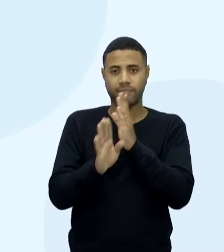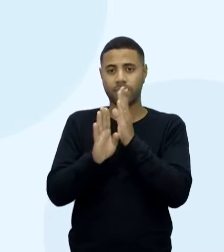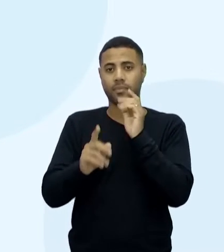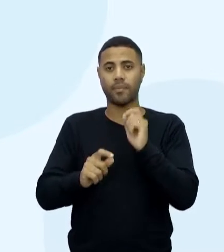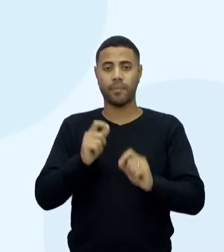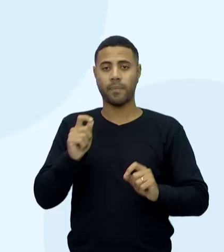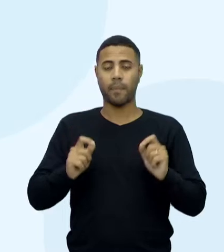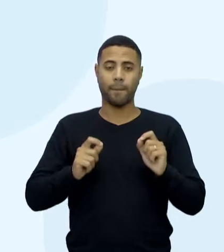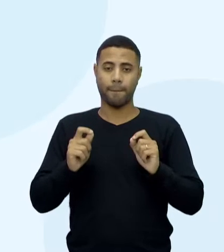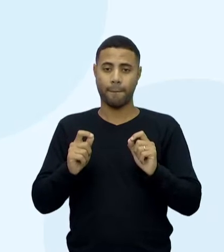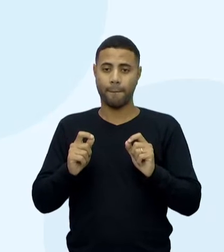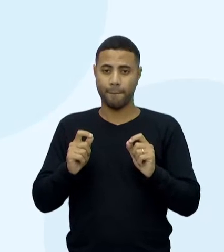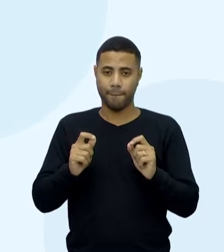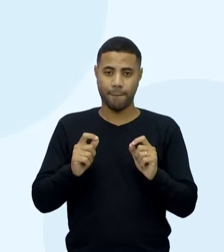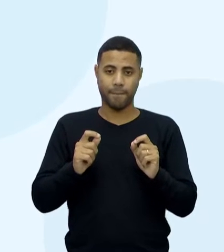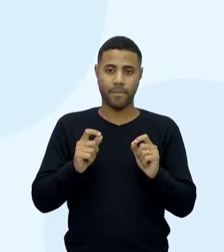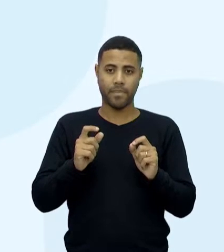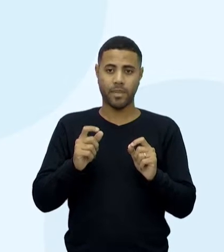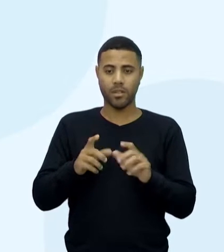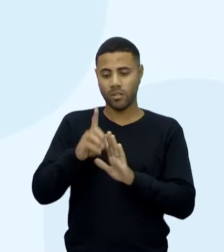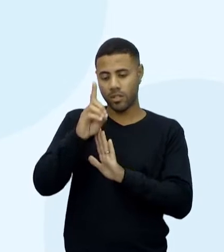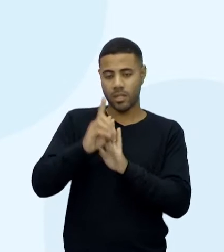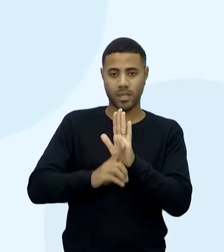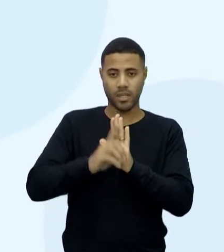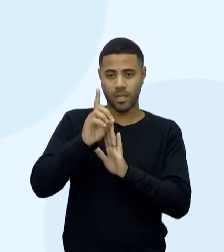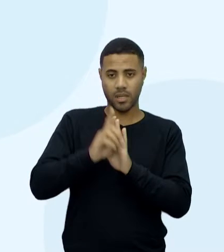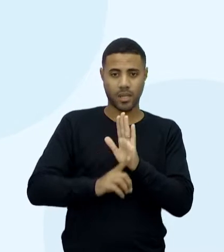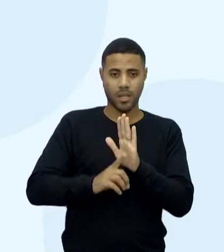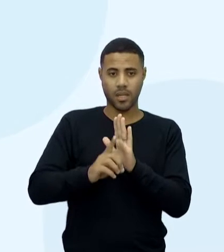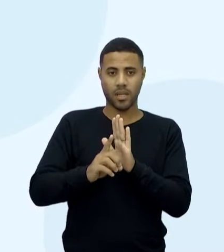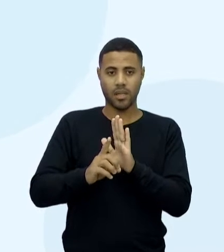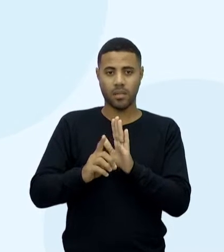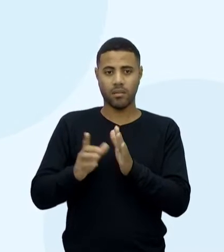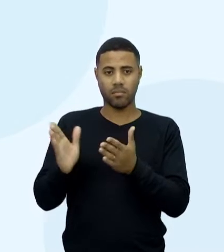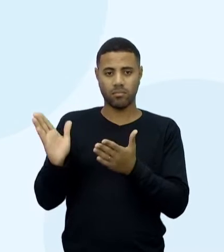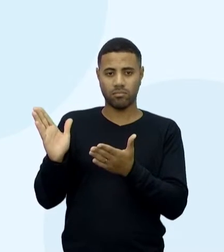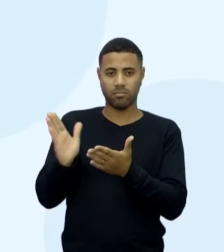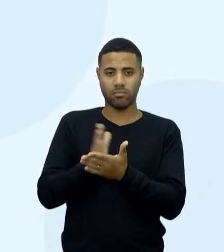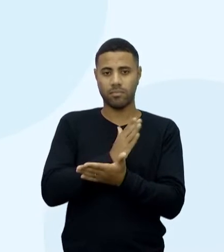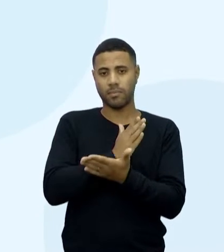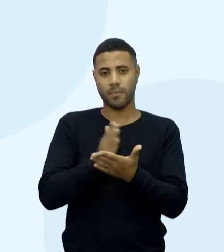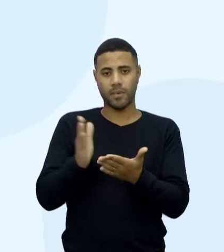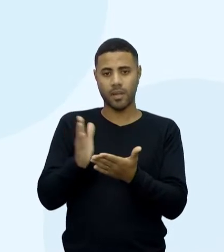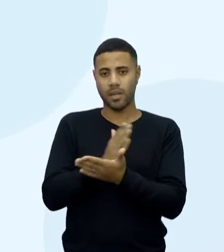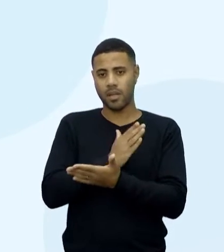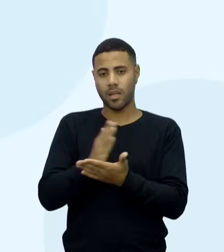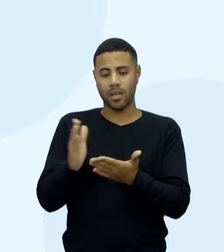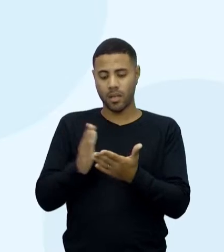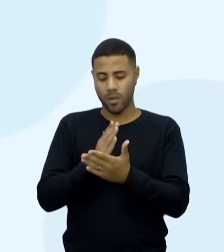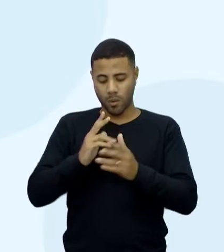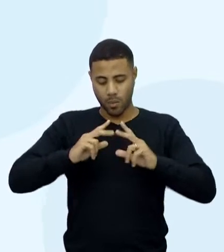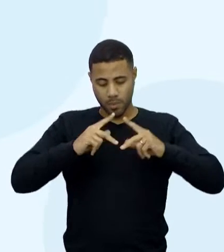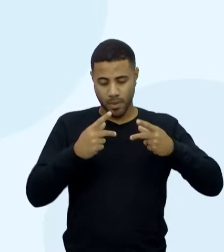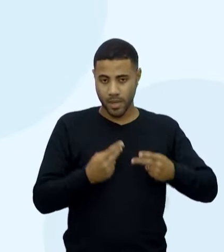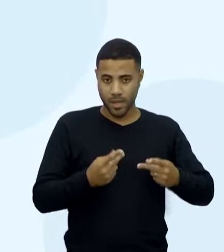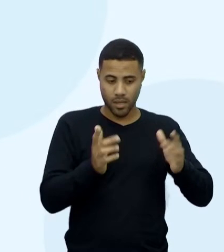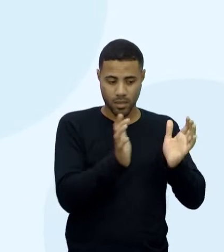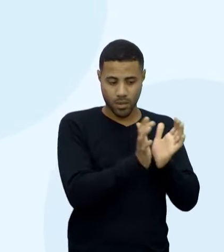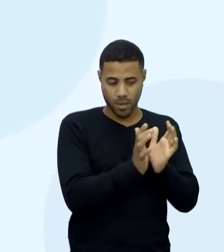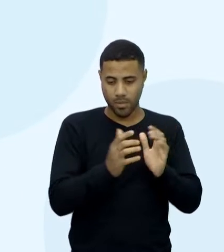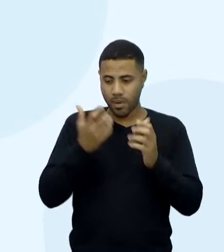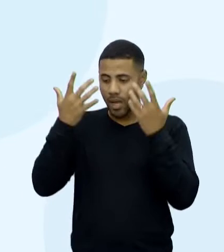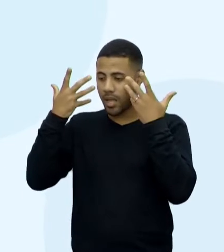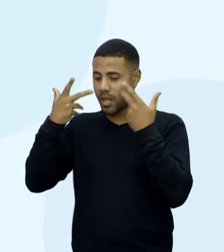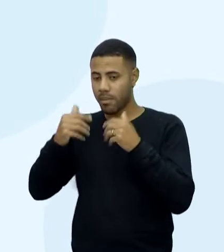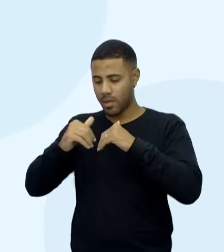que ao arrogar-se o direito de separar radicalmente a humanidade